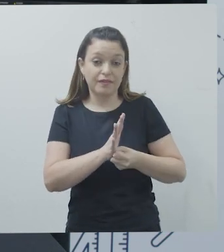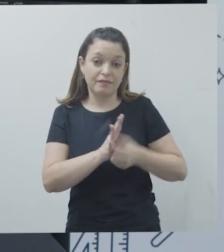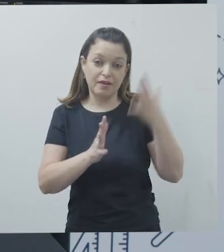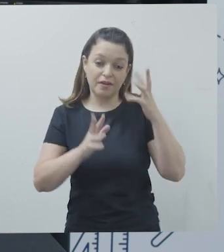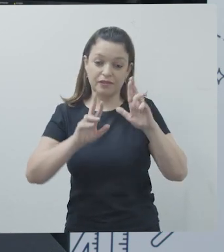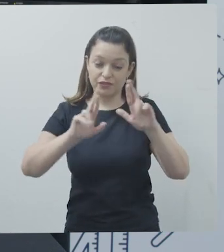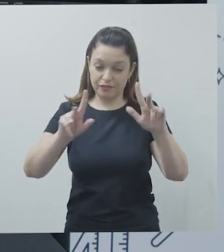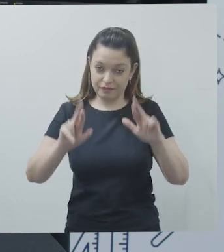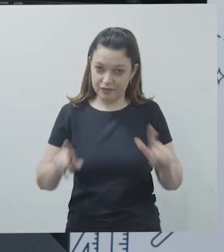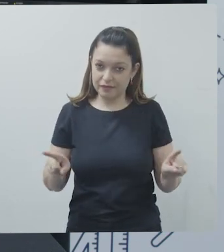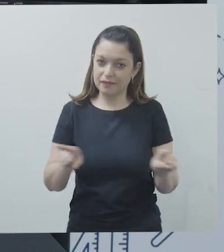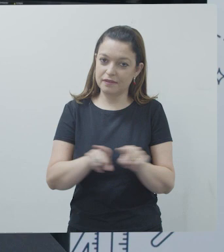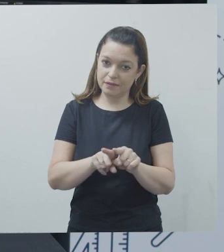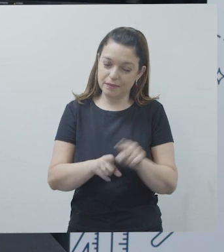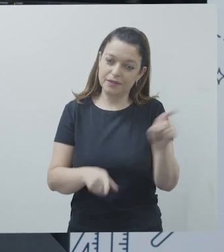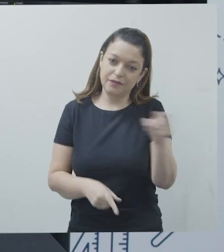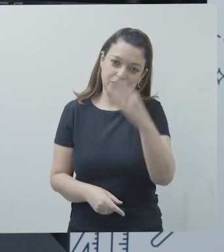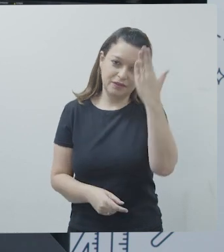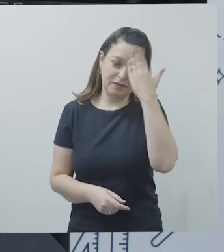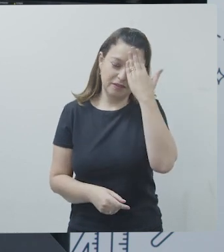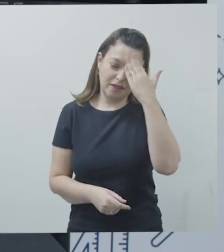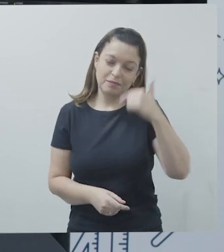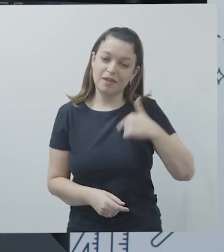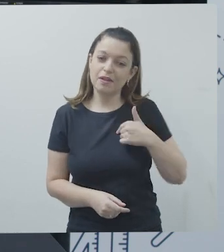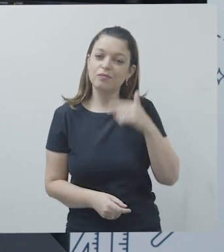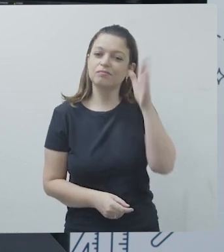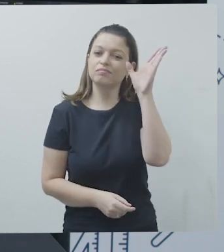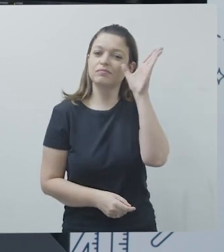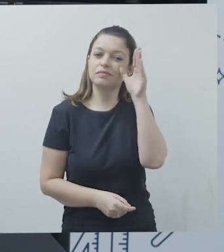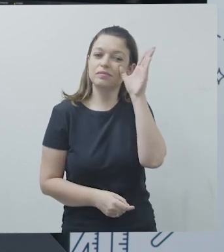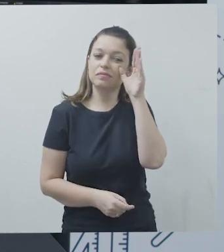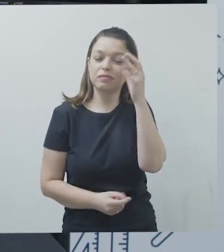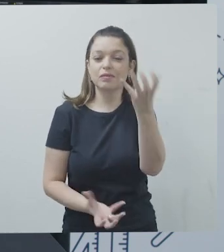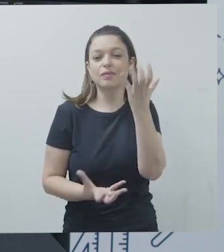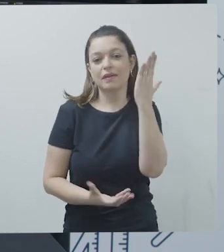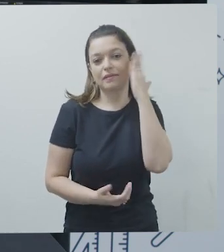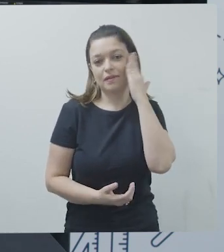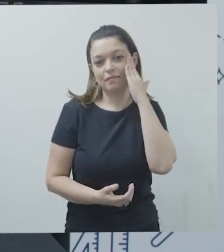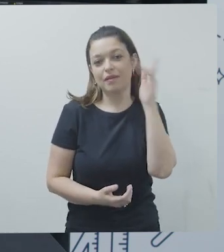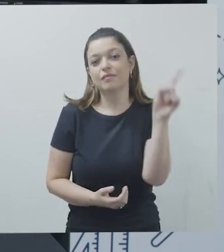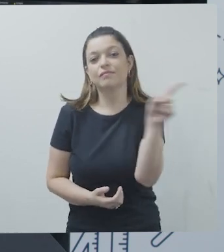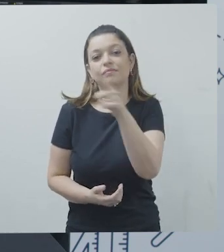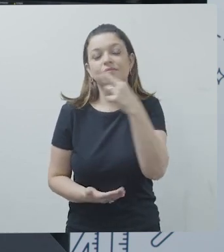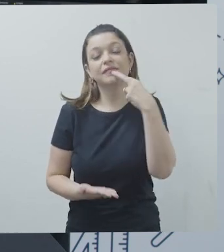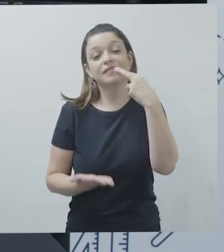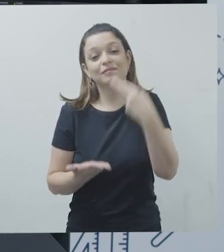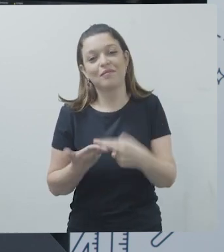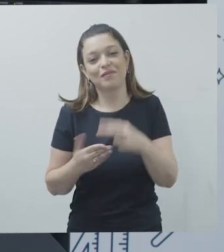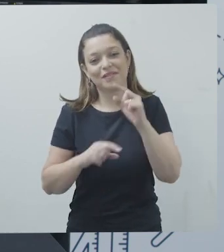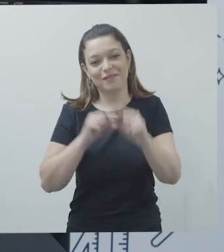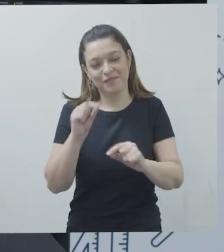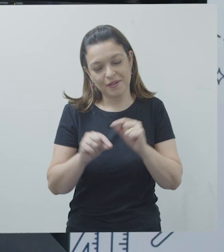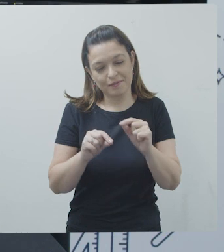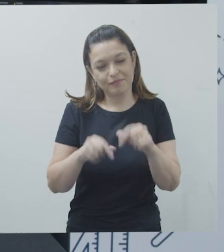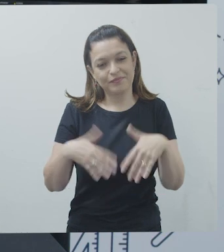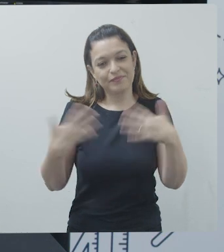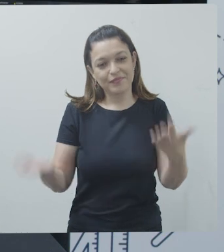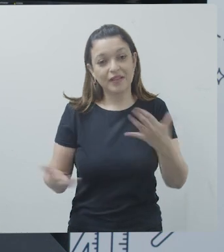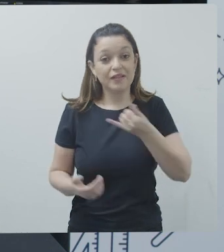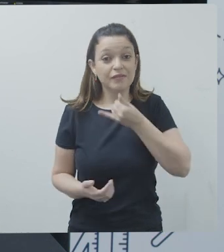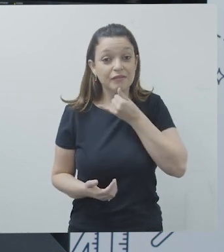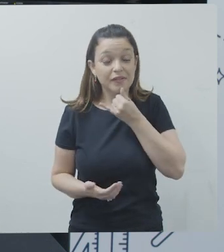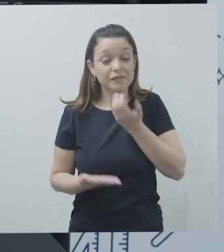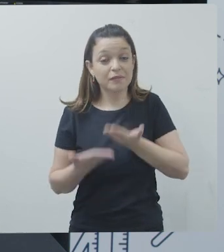muita diferença. Como você já sabe, fico eu curioso aqui para saber o que é que você marca aí. Infelizmente, nossa